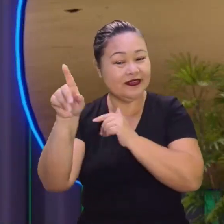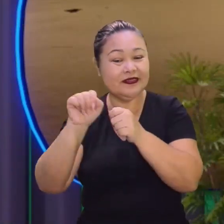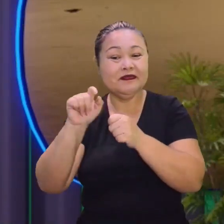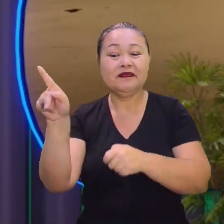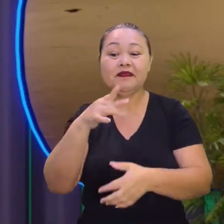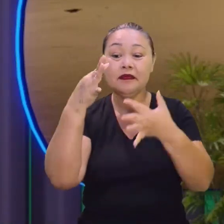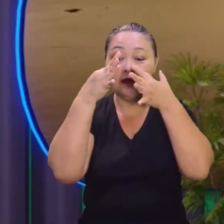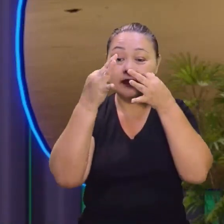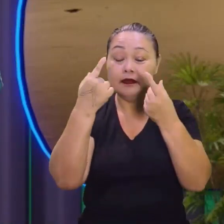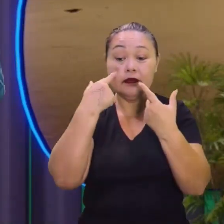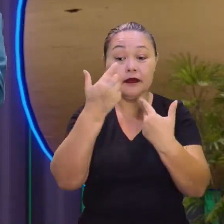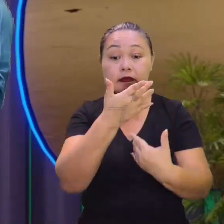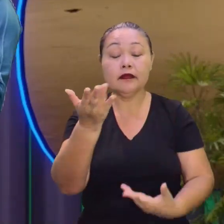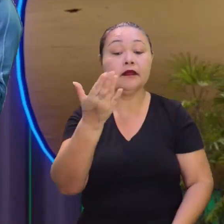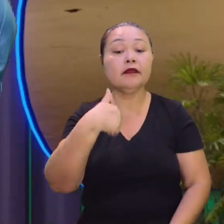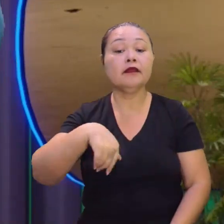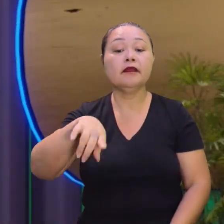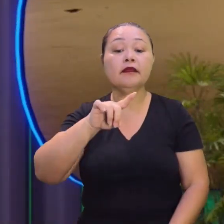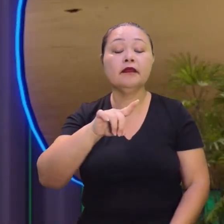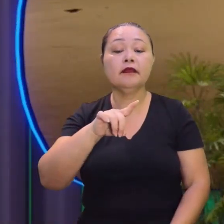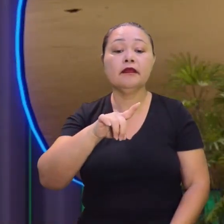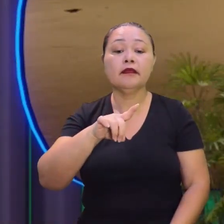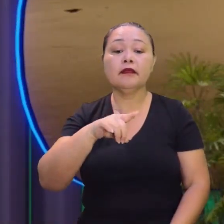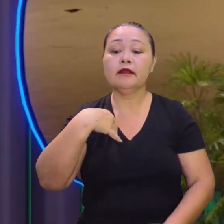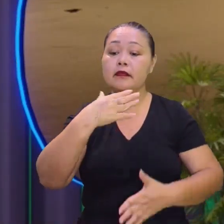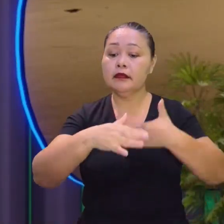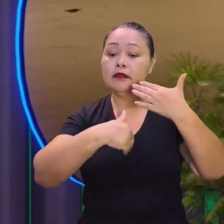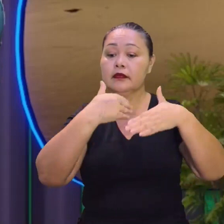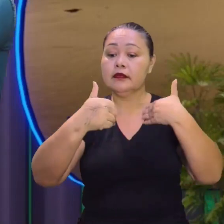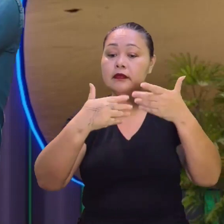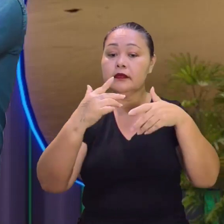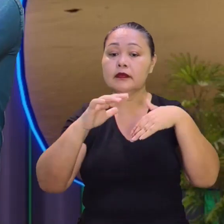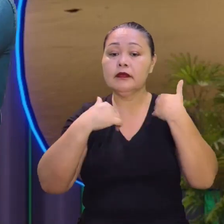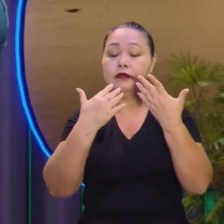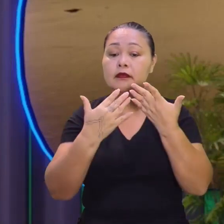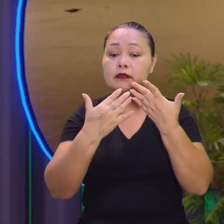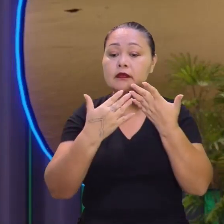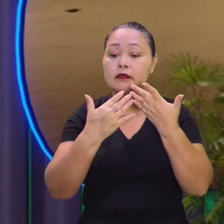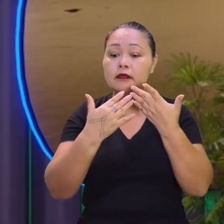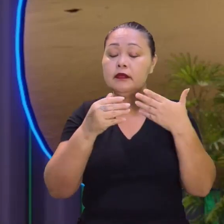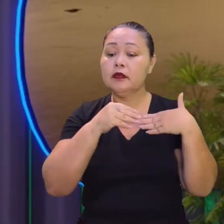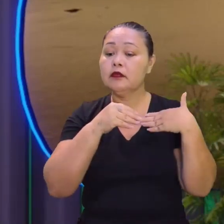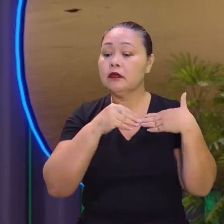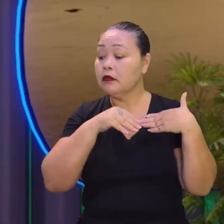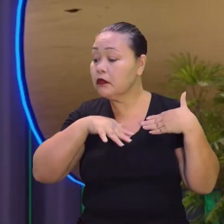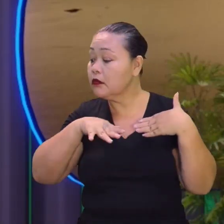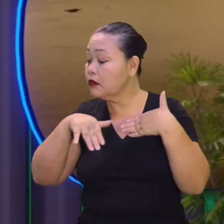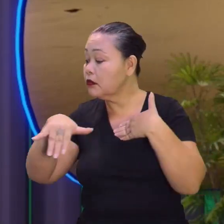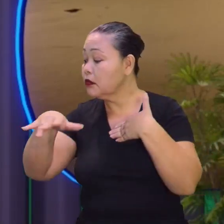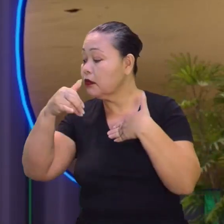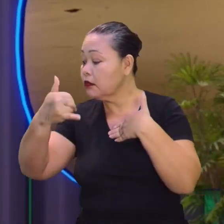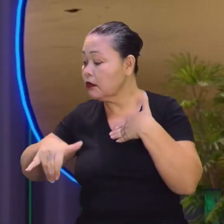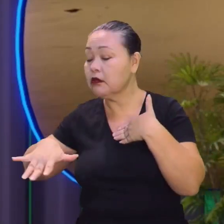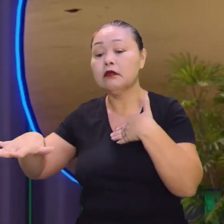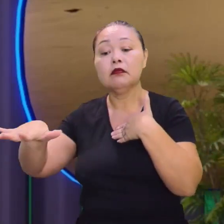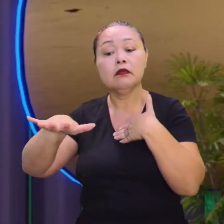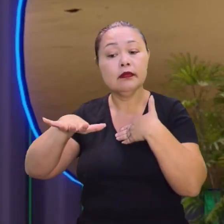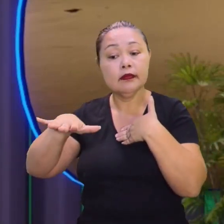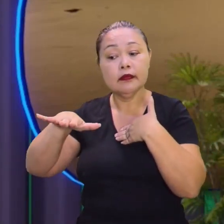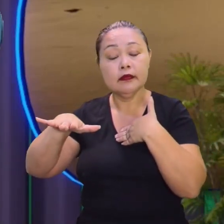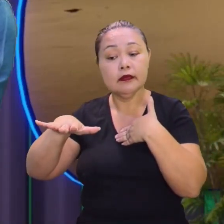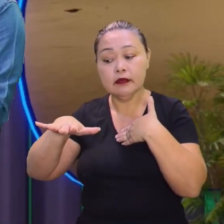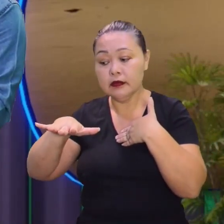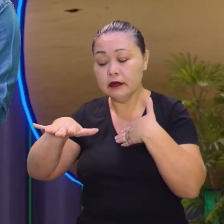professor presencial está vendo. Então, Rogério, esse desenvolvimento, quando leva para uma região a energia